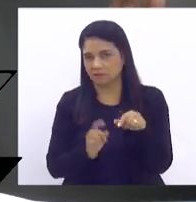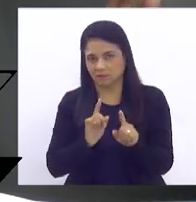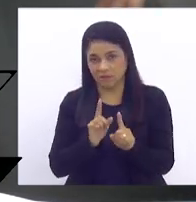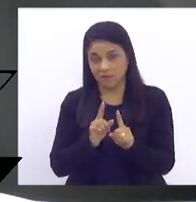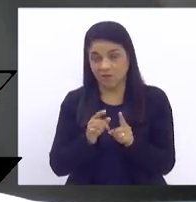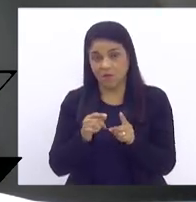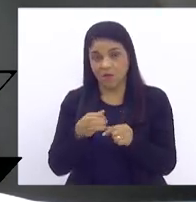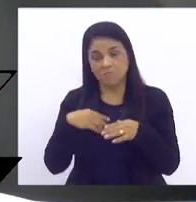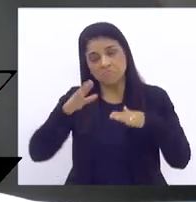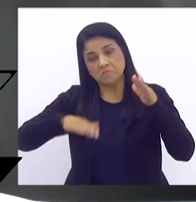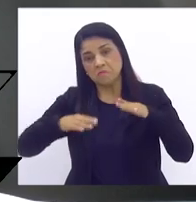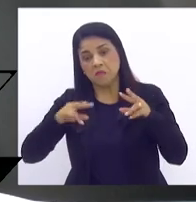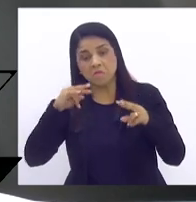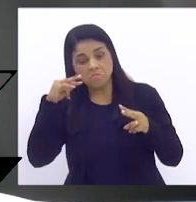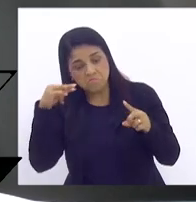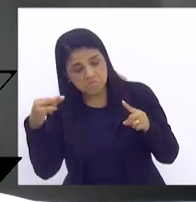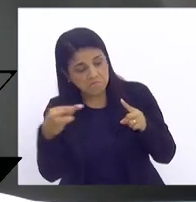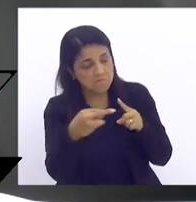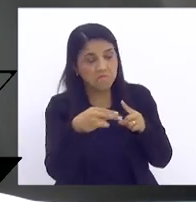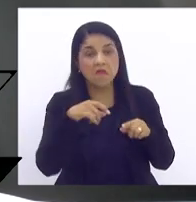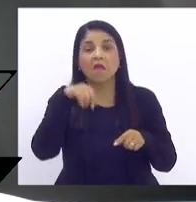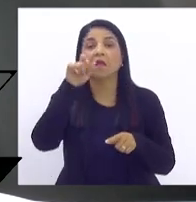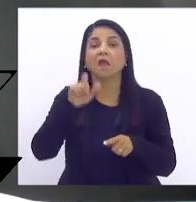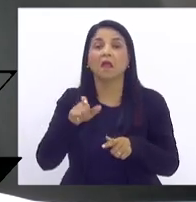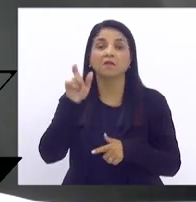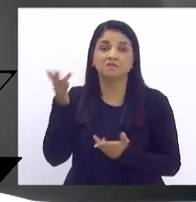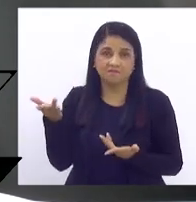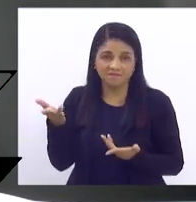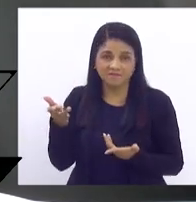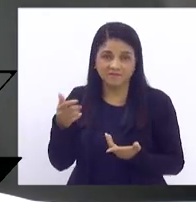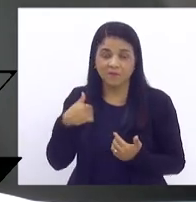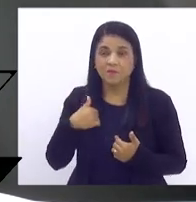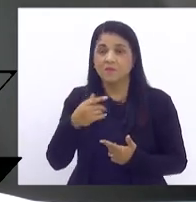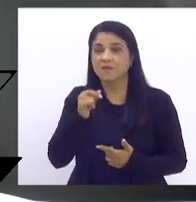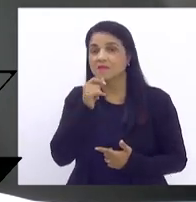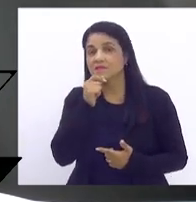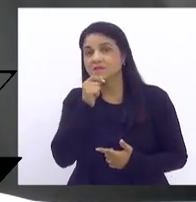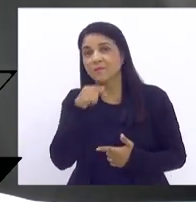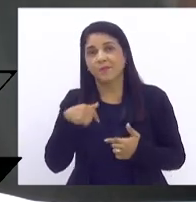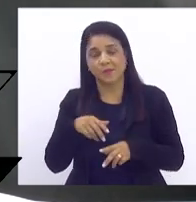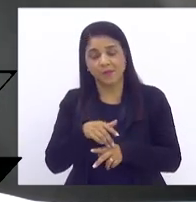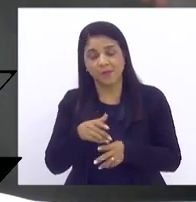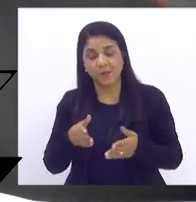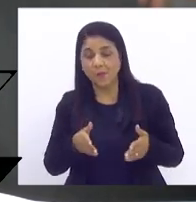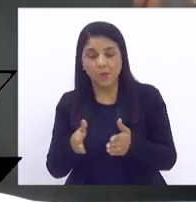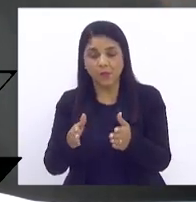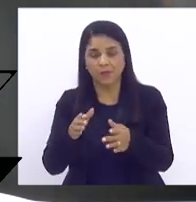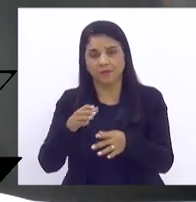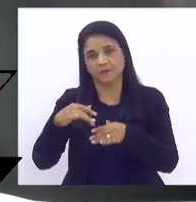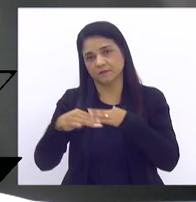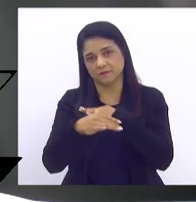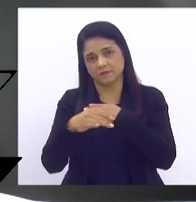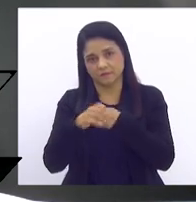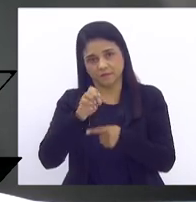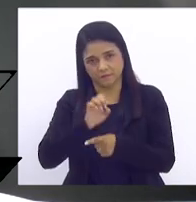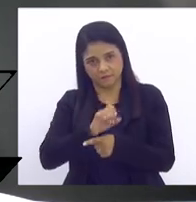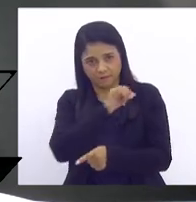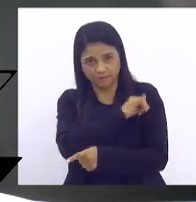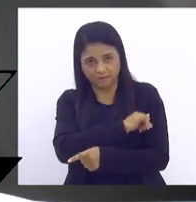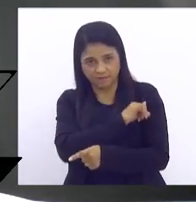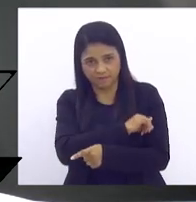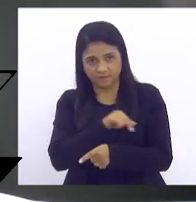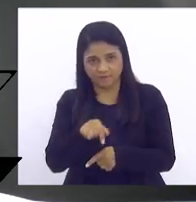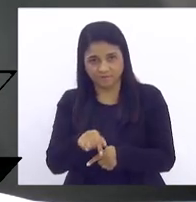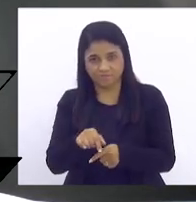muito de quem olha. Eu pego um rio aqui na cidade do Rio de Janeiro, que está